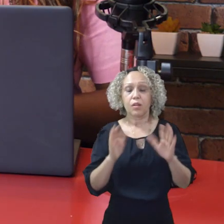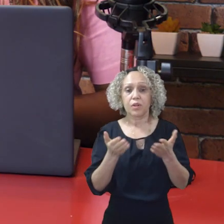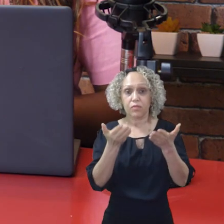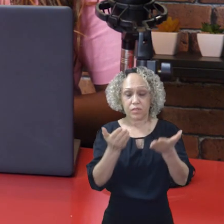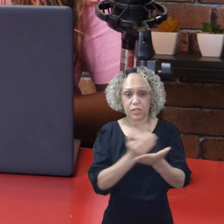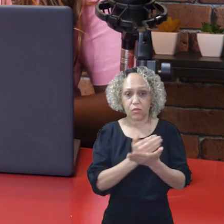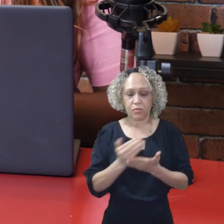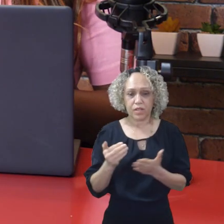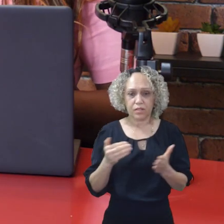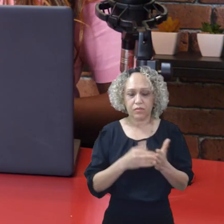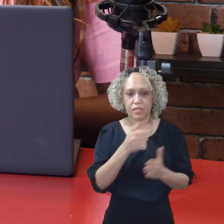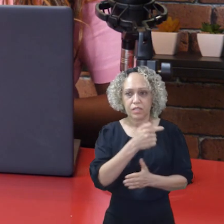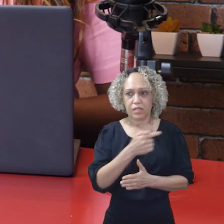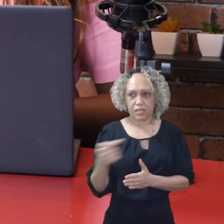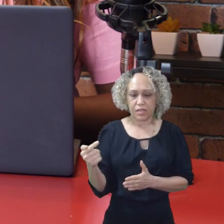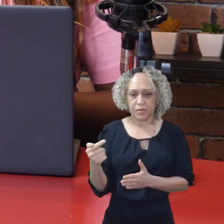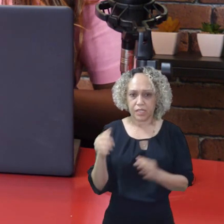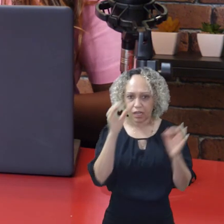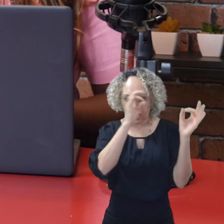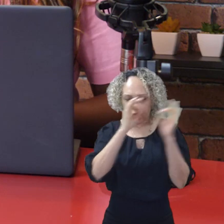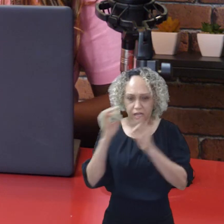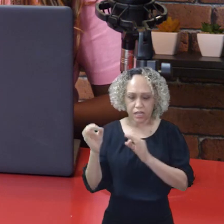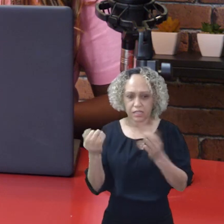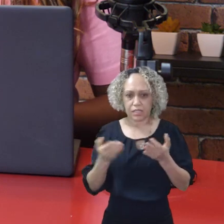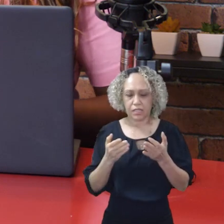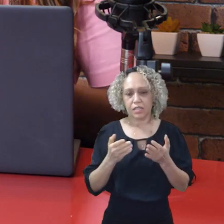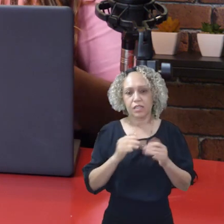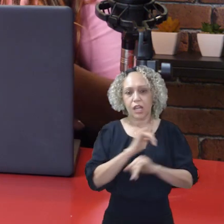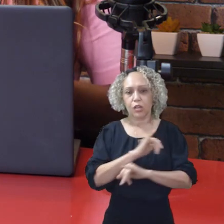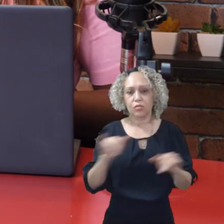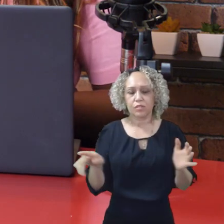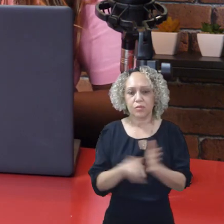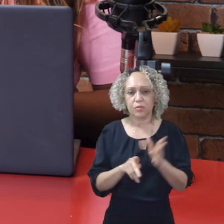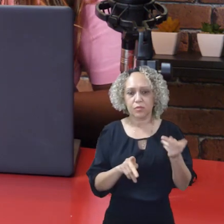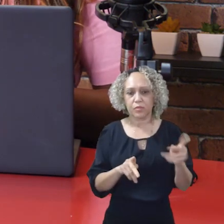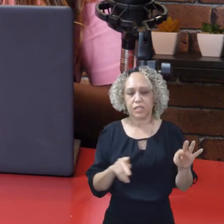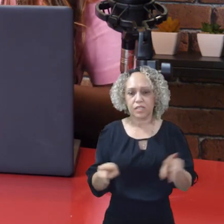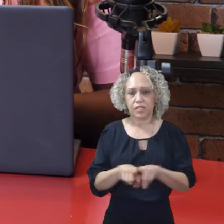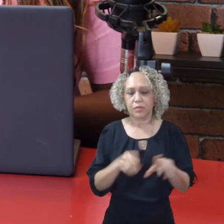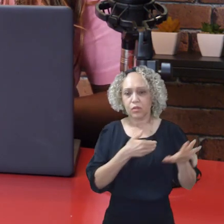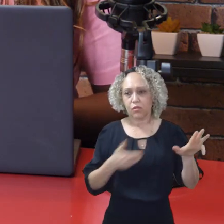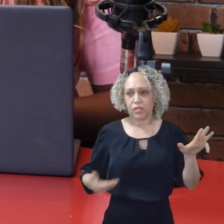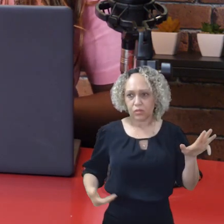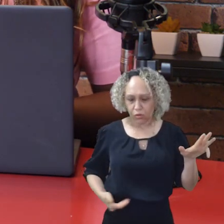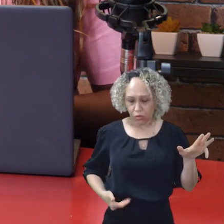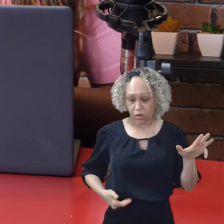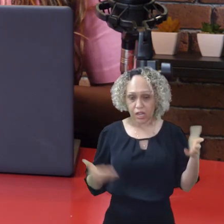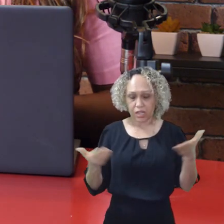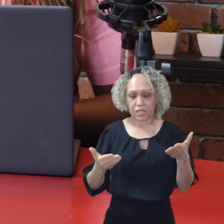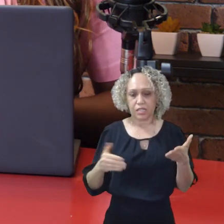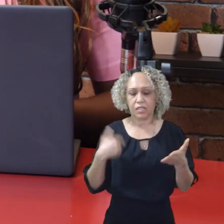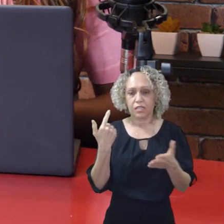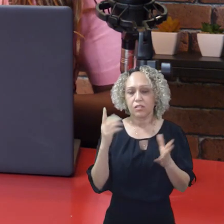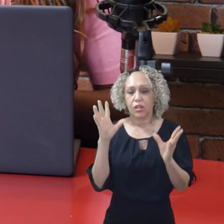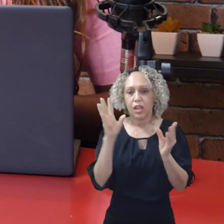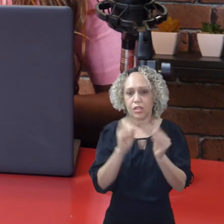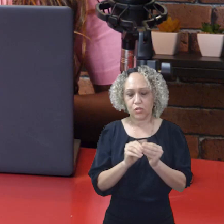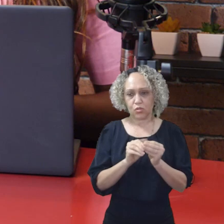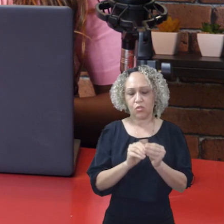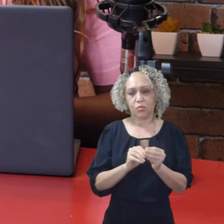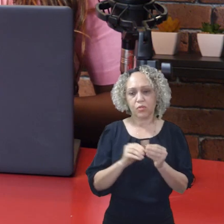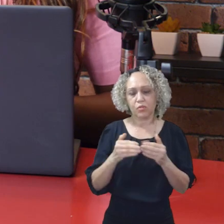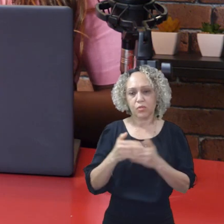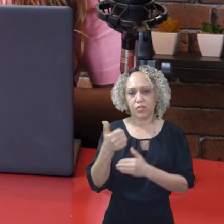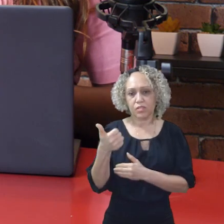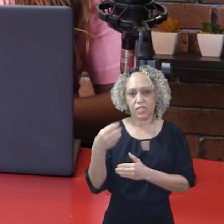Olá para você que começa o seu fim de semana ligado aqui com a gente nas notícias do PT e do governo Lula. E aqui a gente resume para